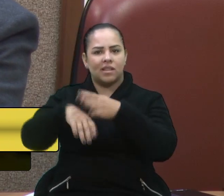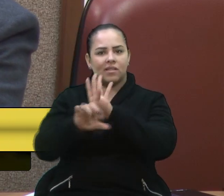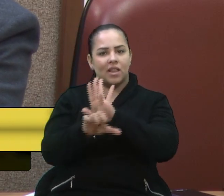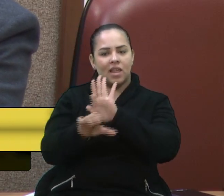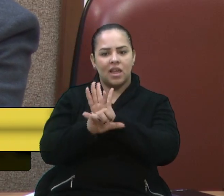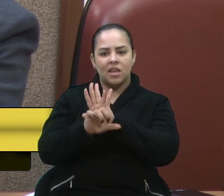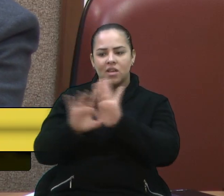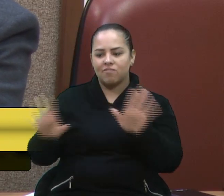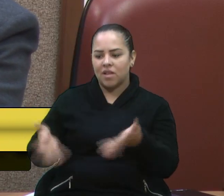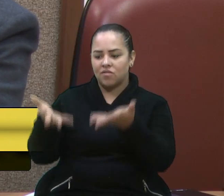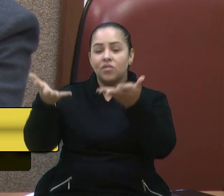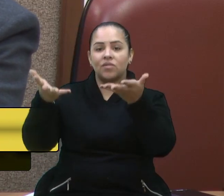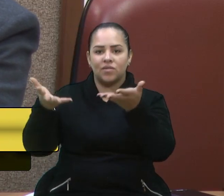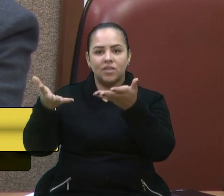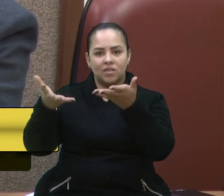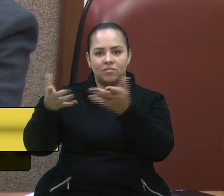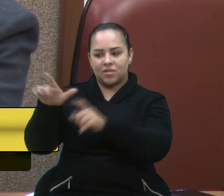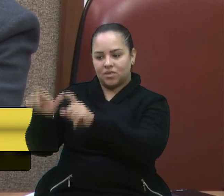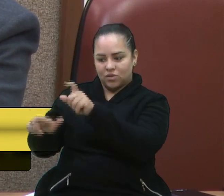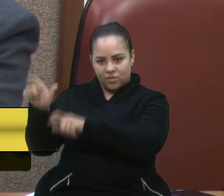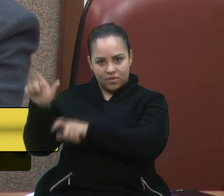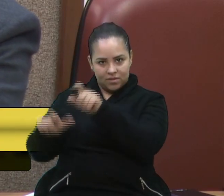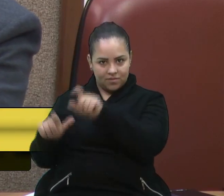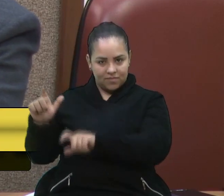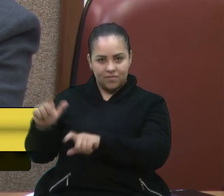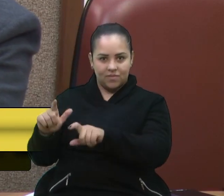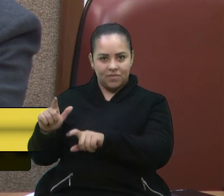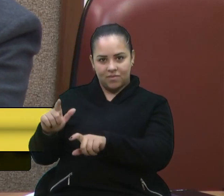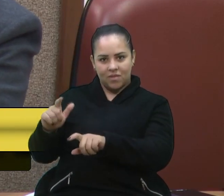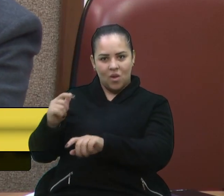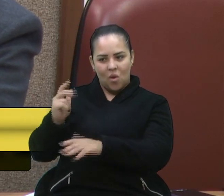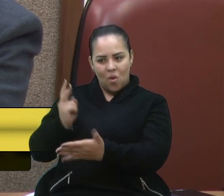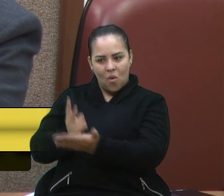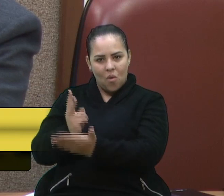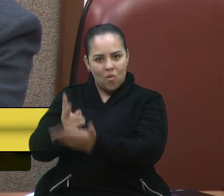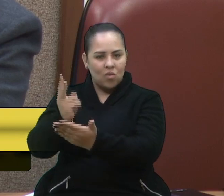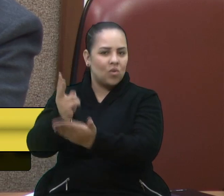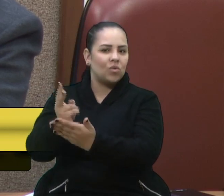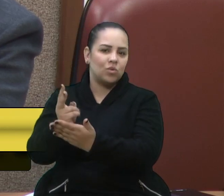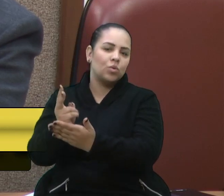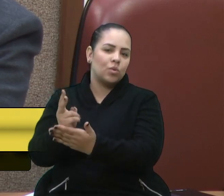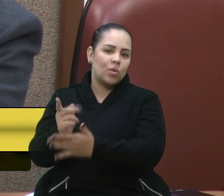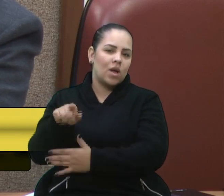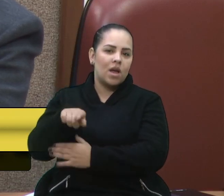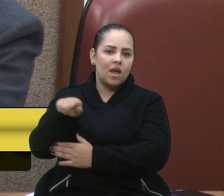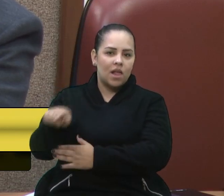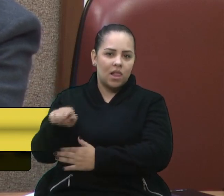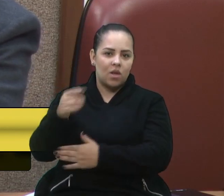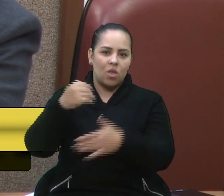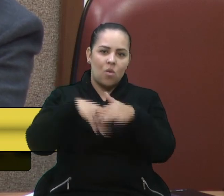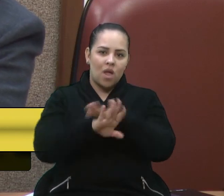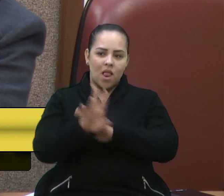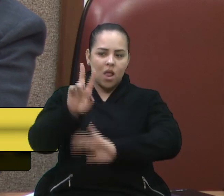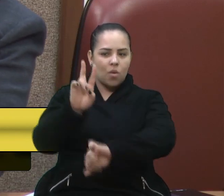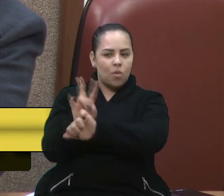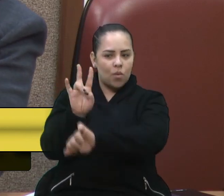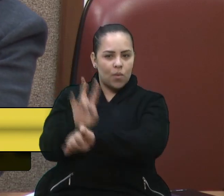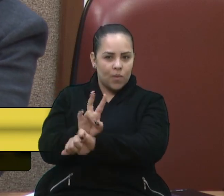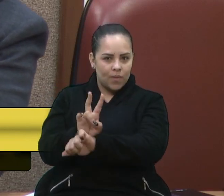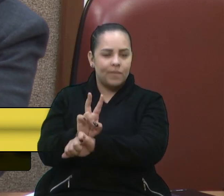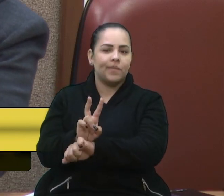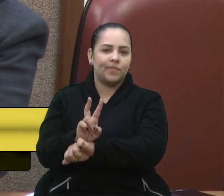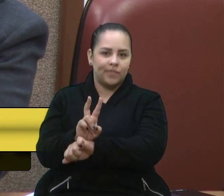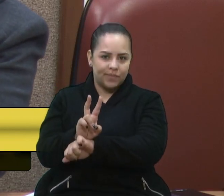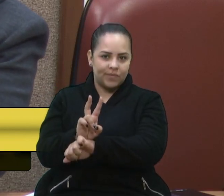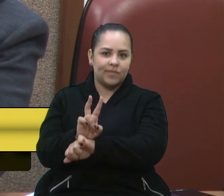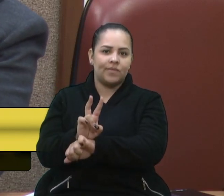incentive os proprietários a manter essas propriedades guardadas, cuidadas e